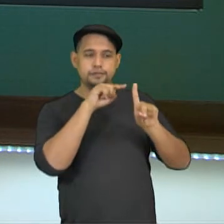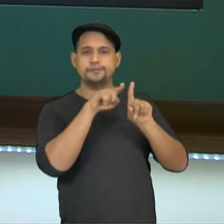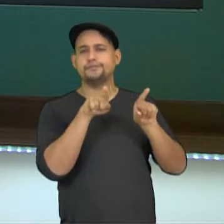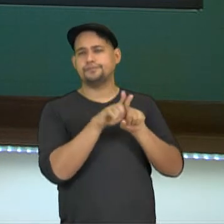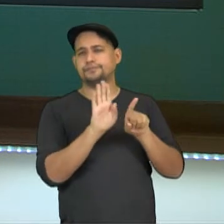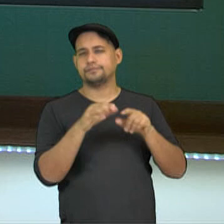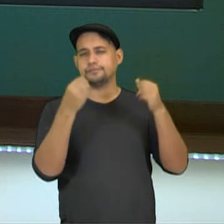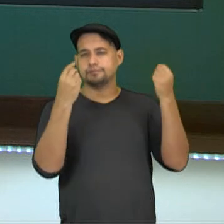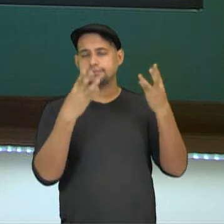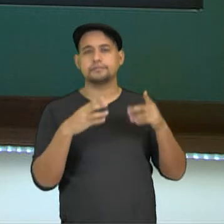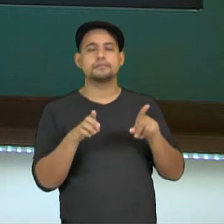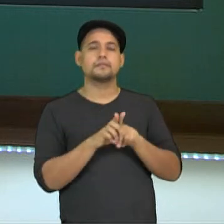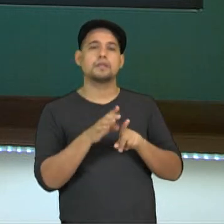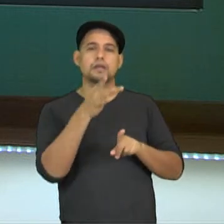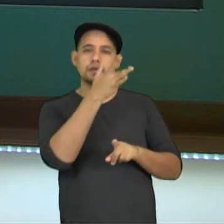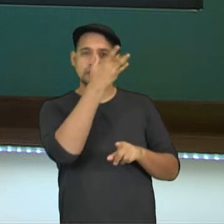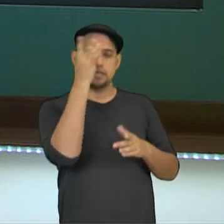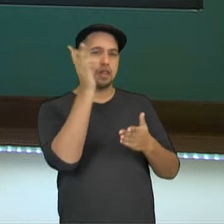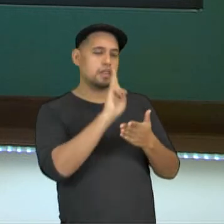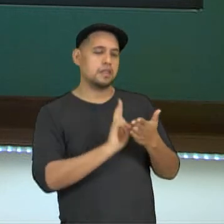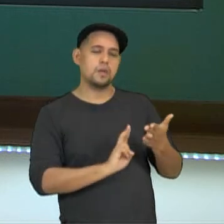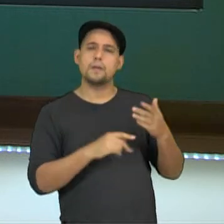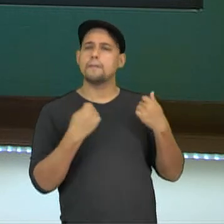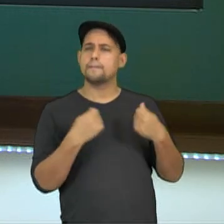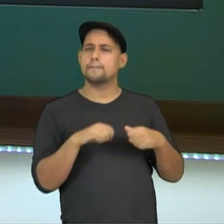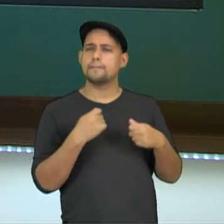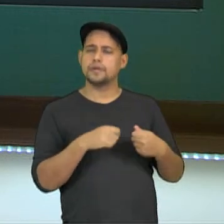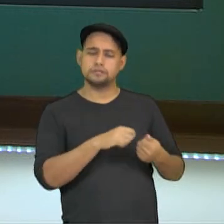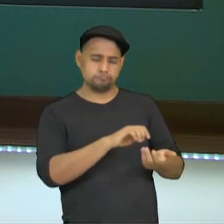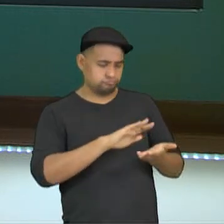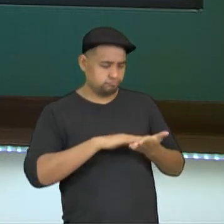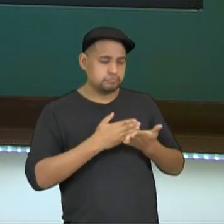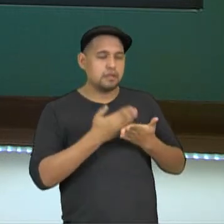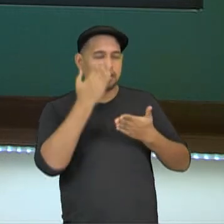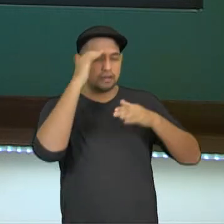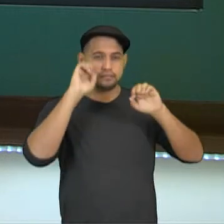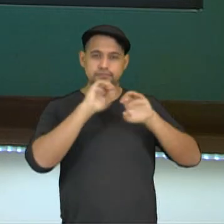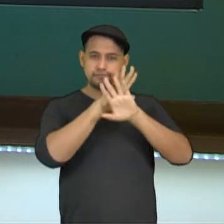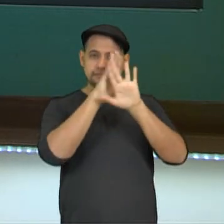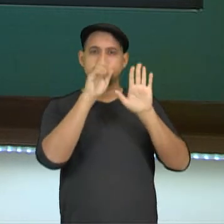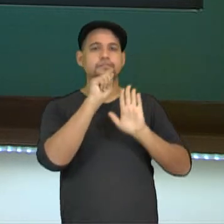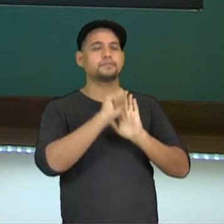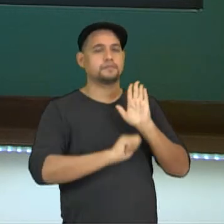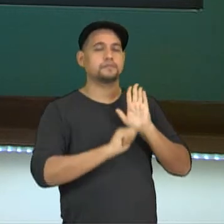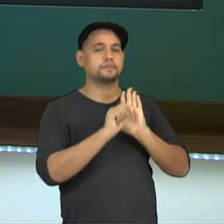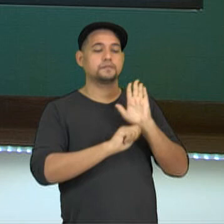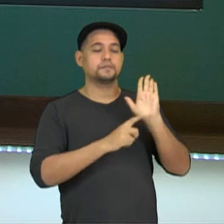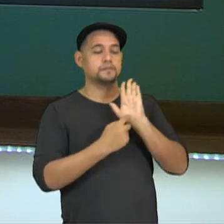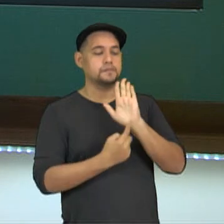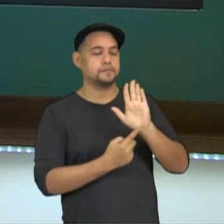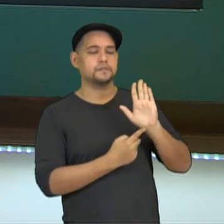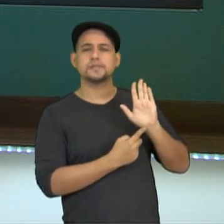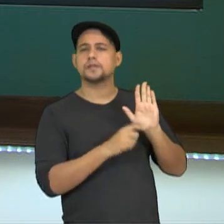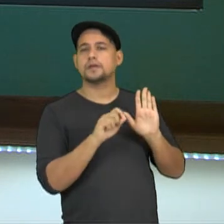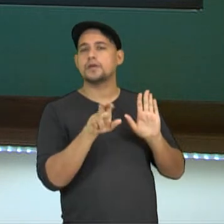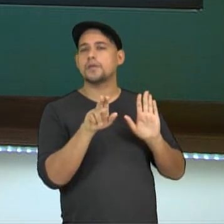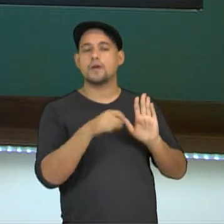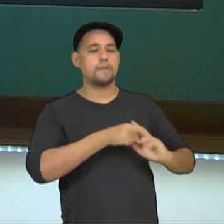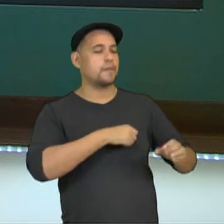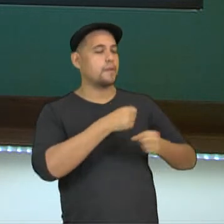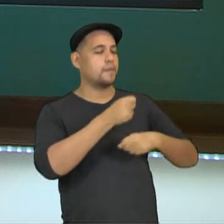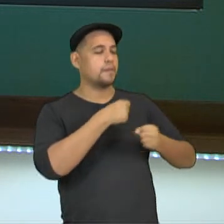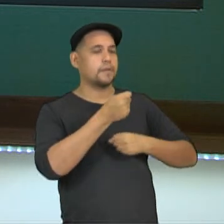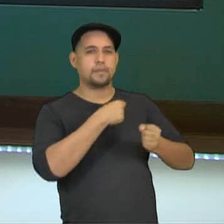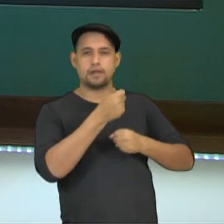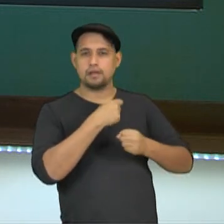eu comentei, porque o leitor precisa interpretar o que está escrito no texto. Apresenta, assim como a reportagem,